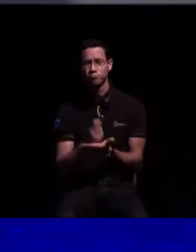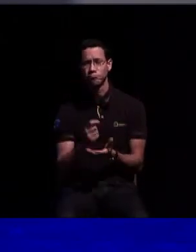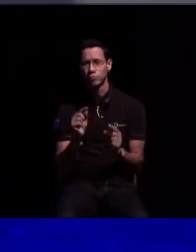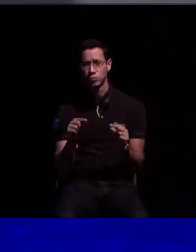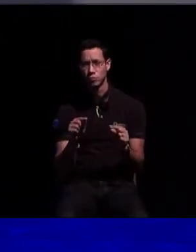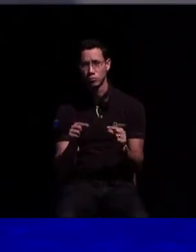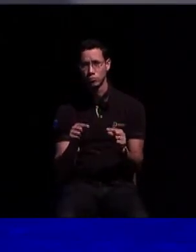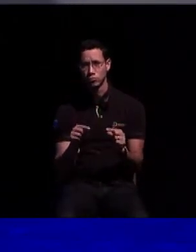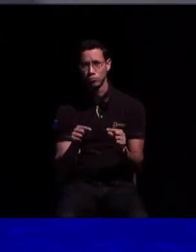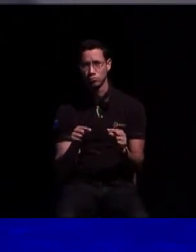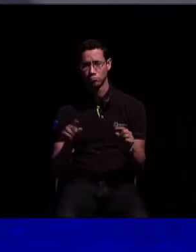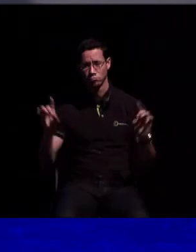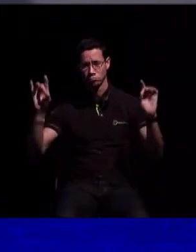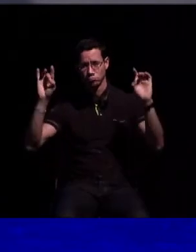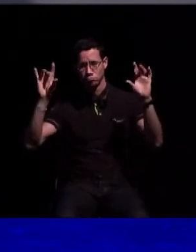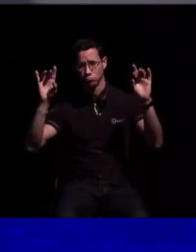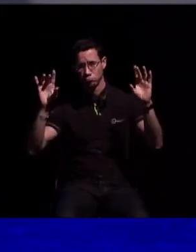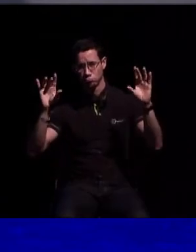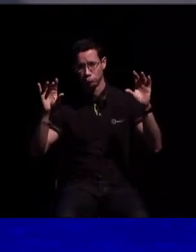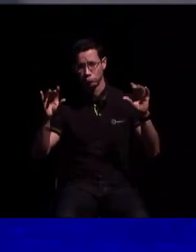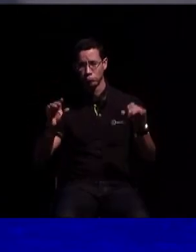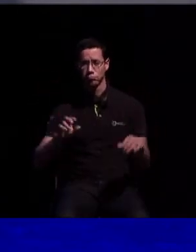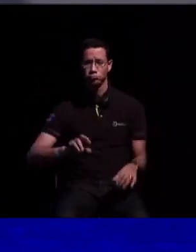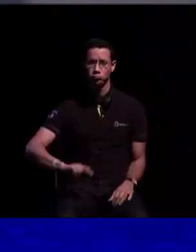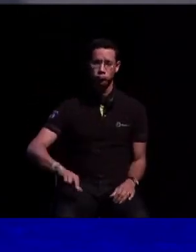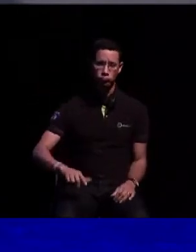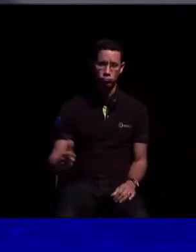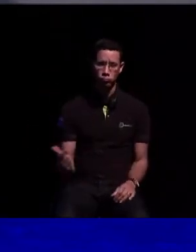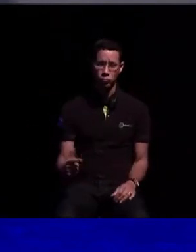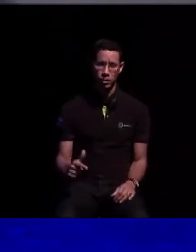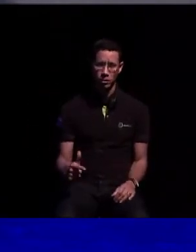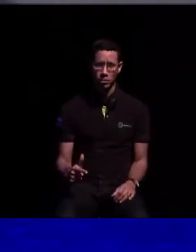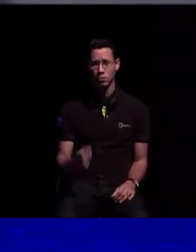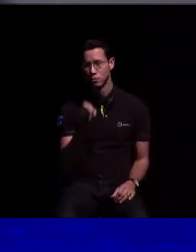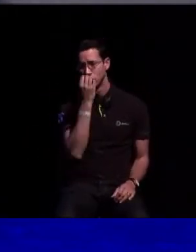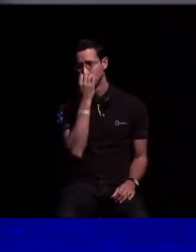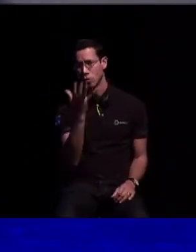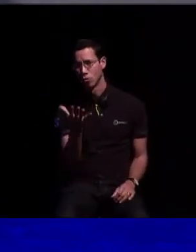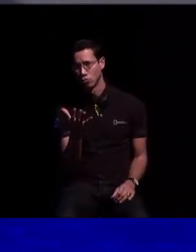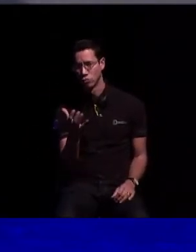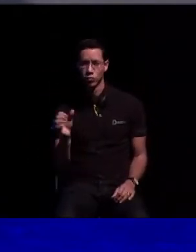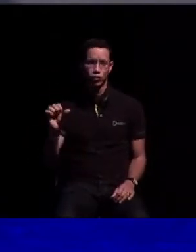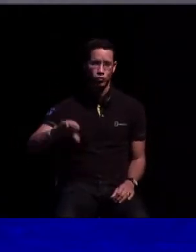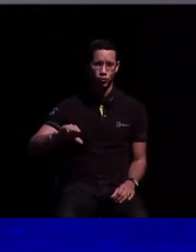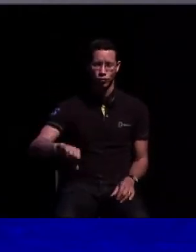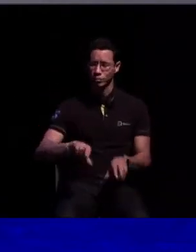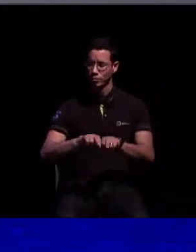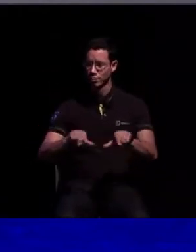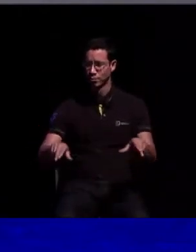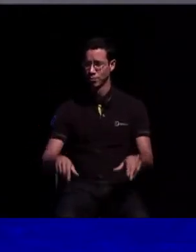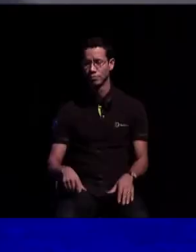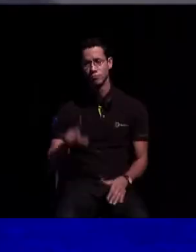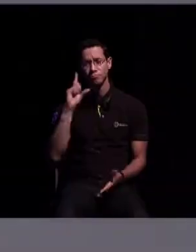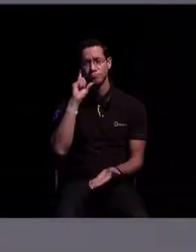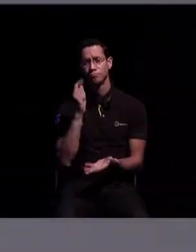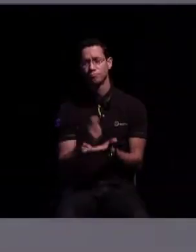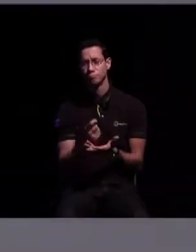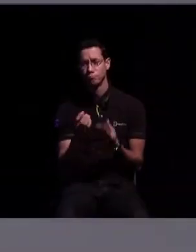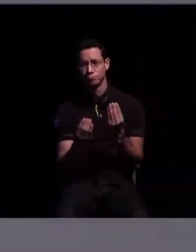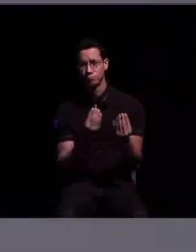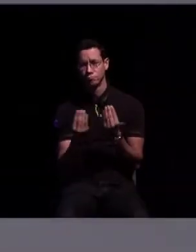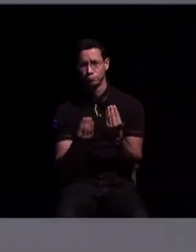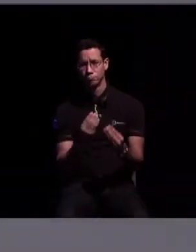que é nobre, o que é vulgar, o que é bom, o que é banal, etc. Como a gente decide isso?